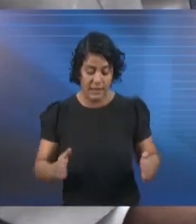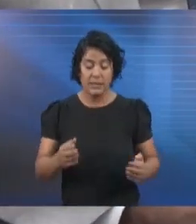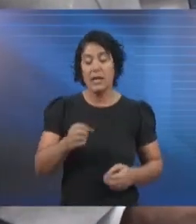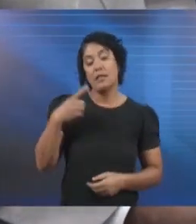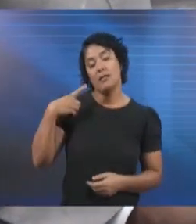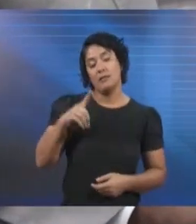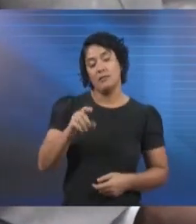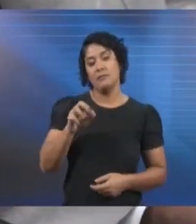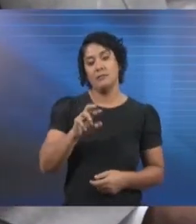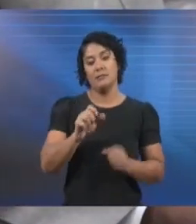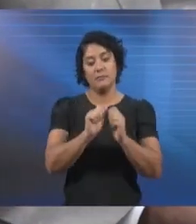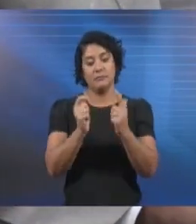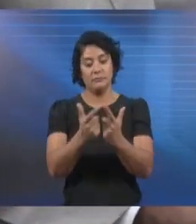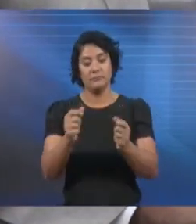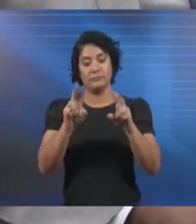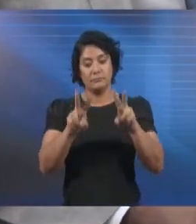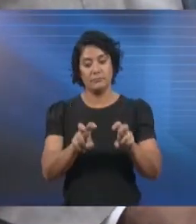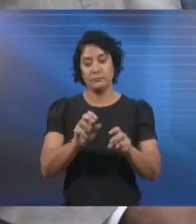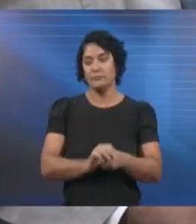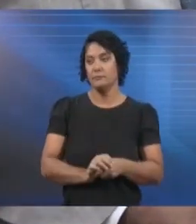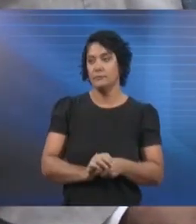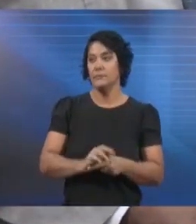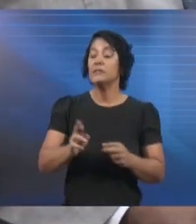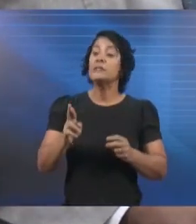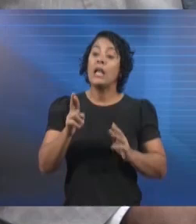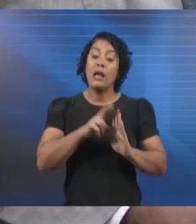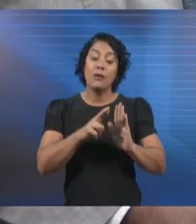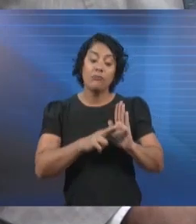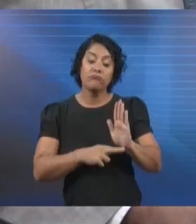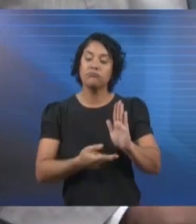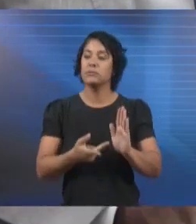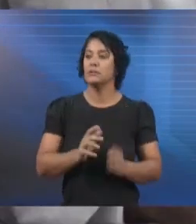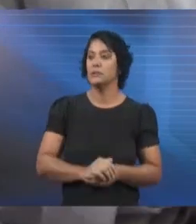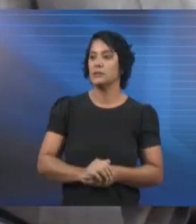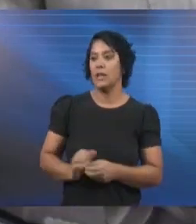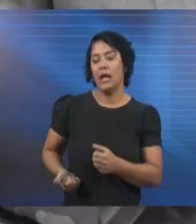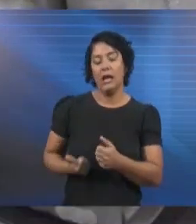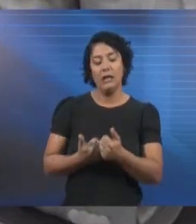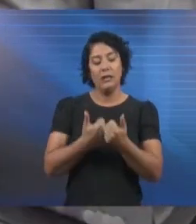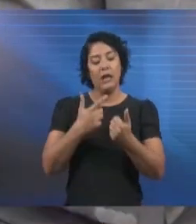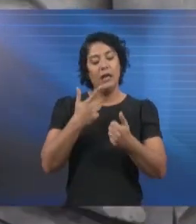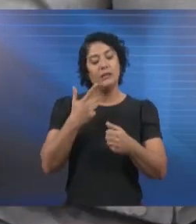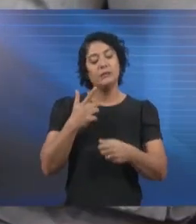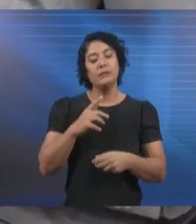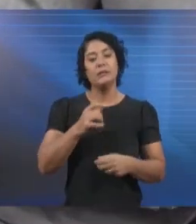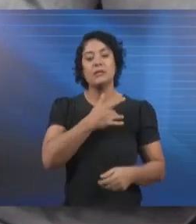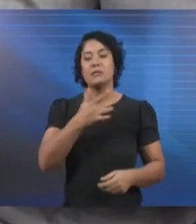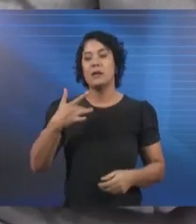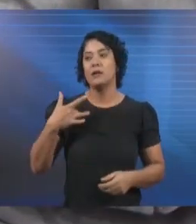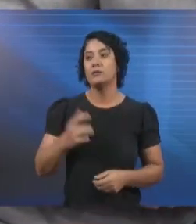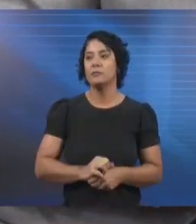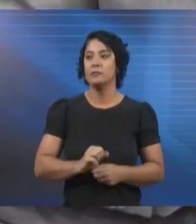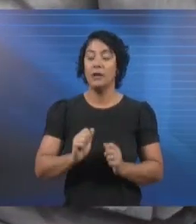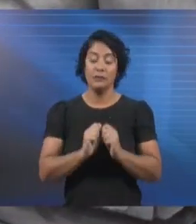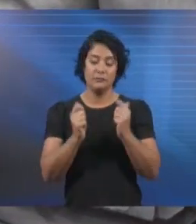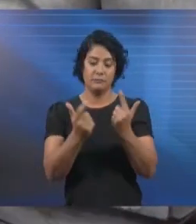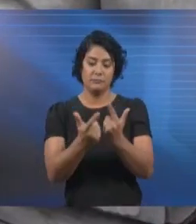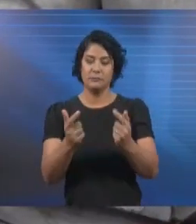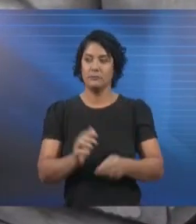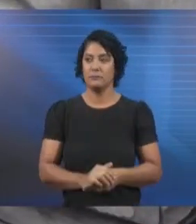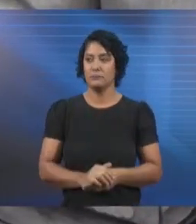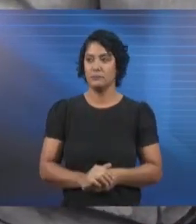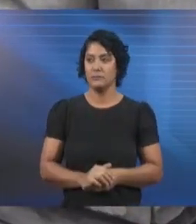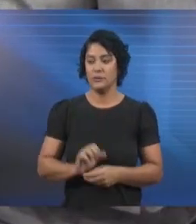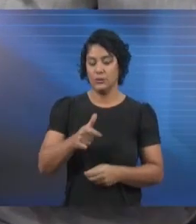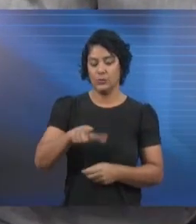Legislativa do Rio Grande do Norte assunto que regulamenta e auxilia a assistência de saúde do âmbito da Assembleia Legislativa do Estado do Rio Grande do Norte e